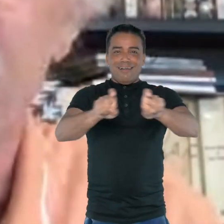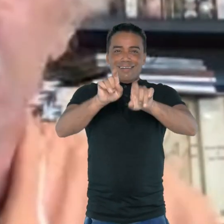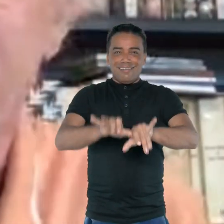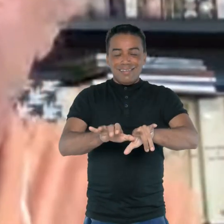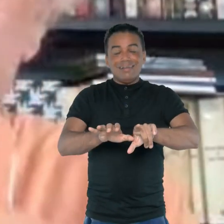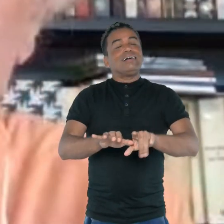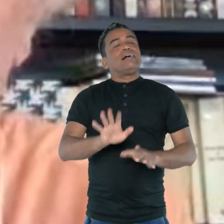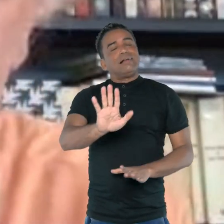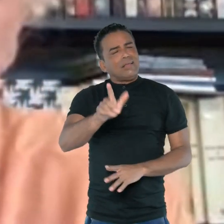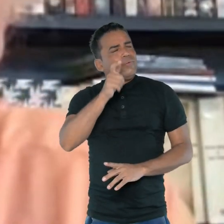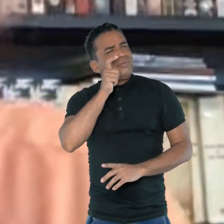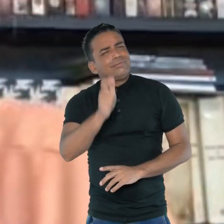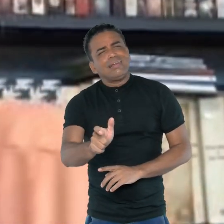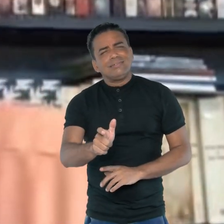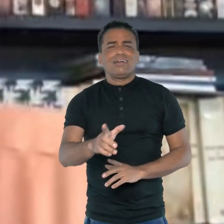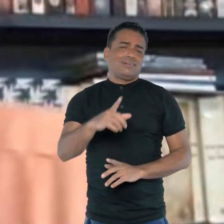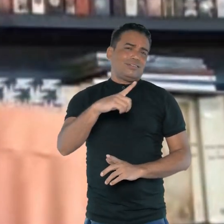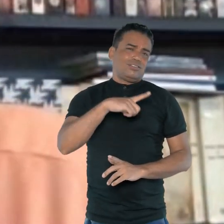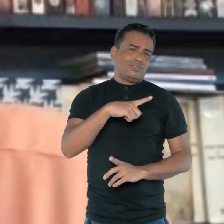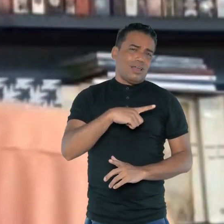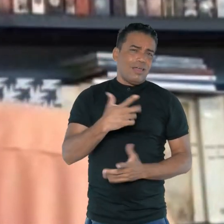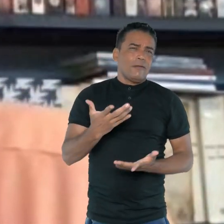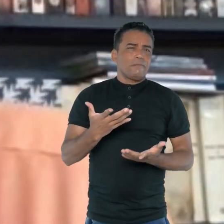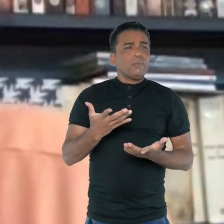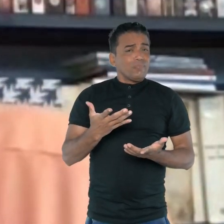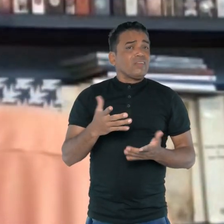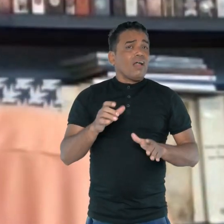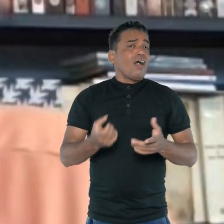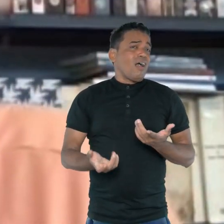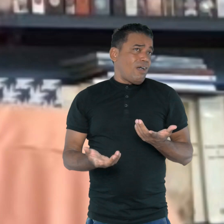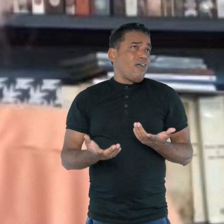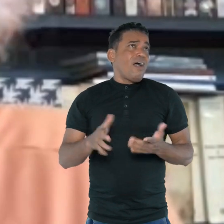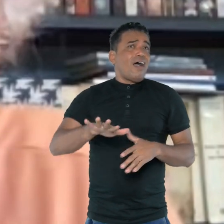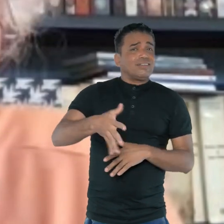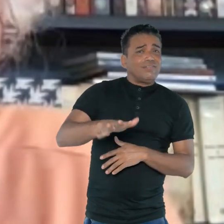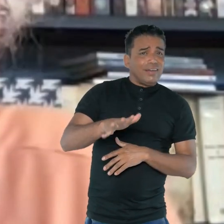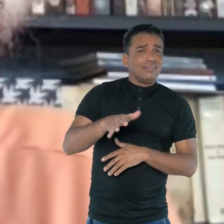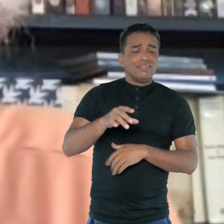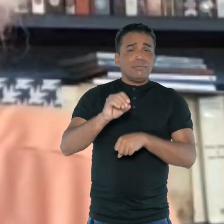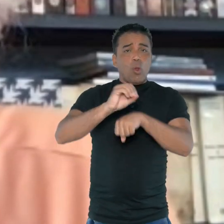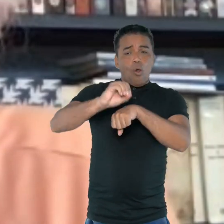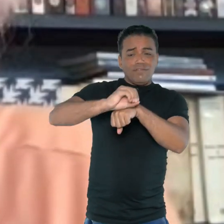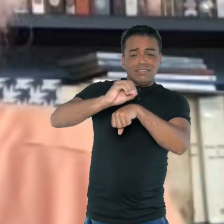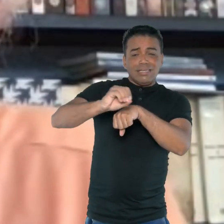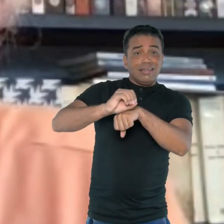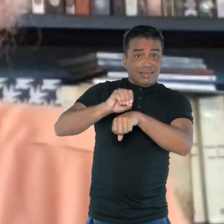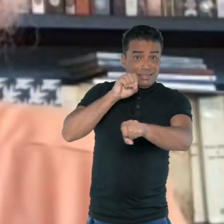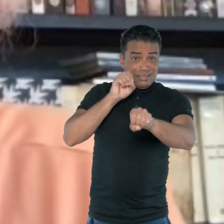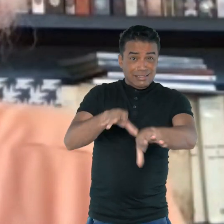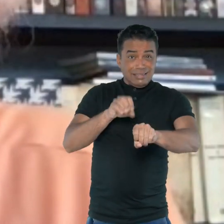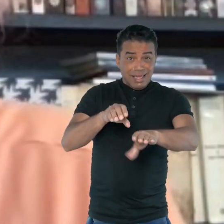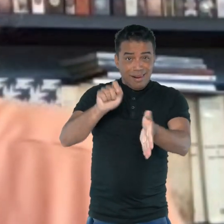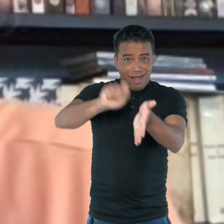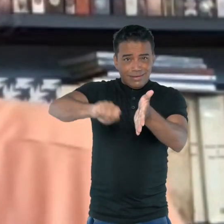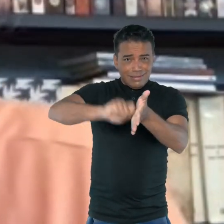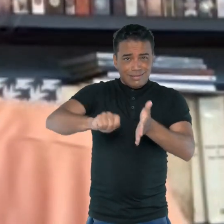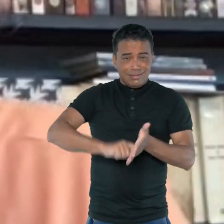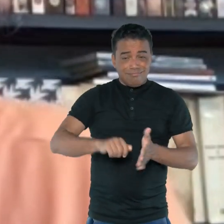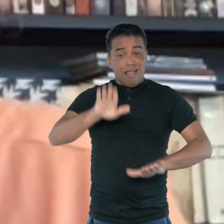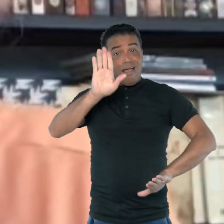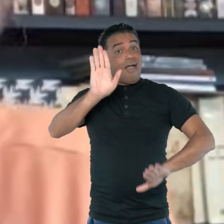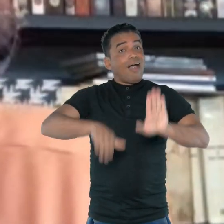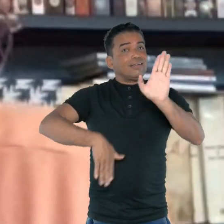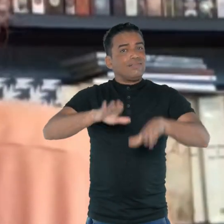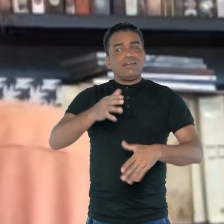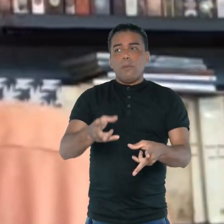coisa interessante, que talvez seja interessante em oficinas de escrita. Muitas vezes